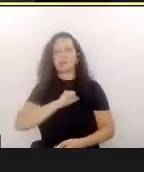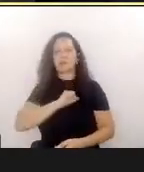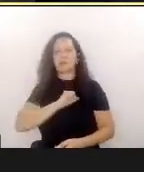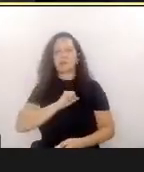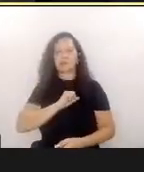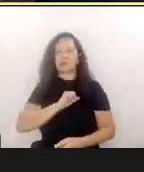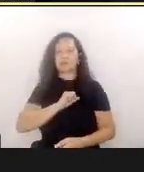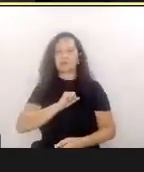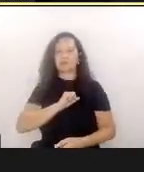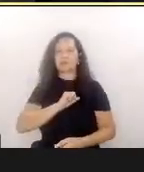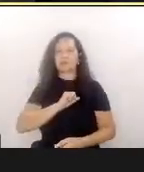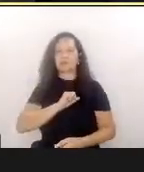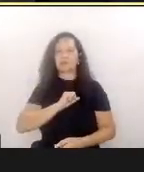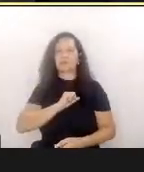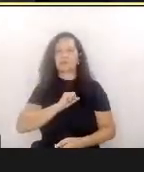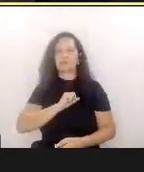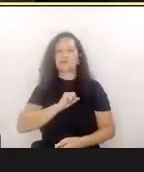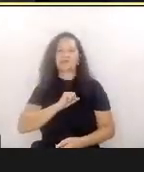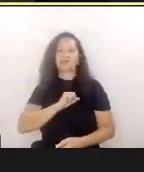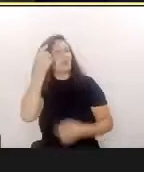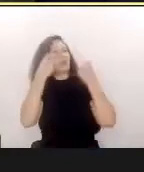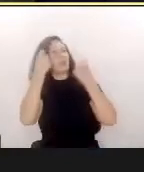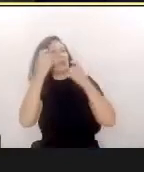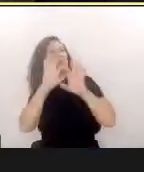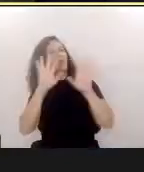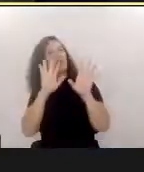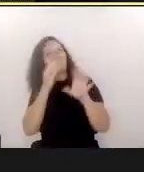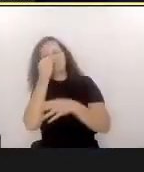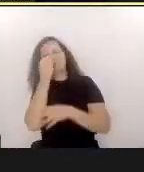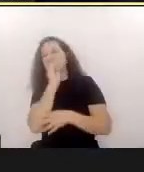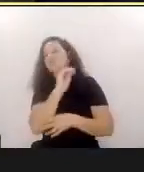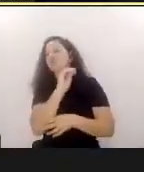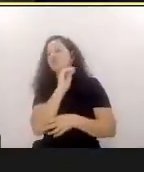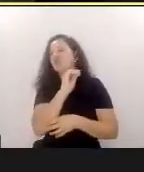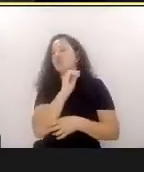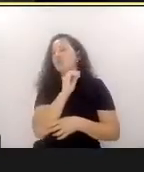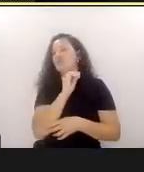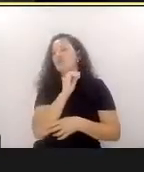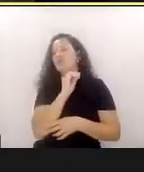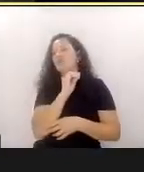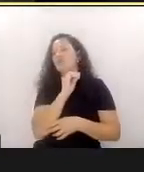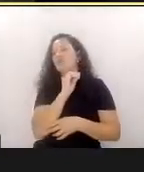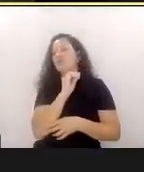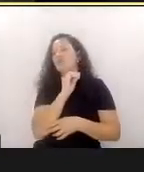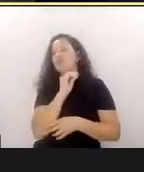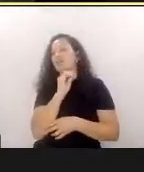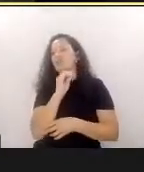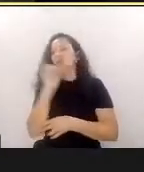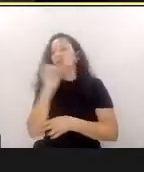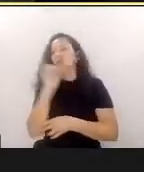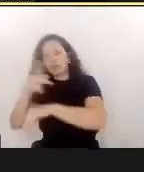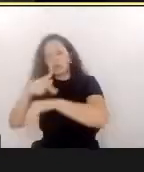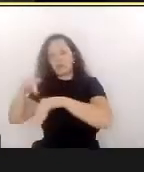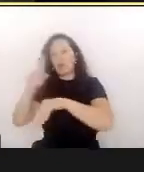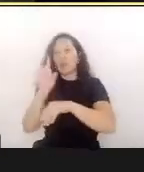ligasse, se a gente no sudeste do país só ligasse em fazer dinheiro e não ligasse